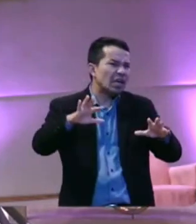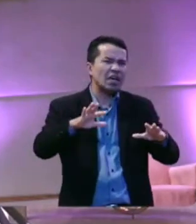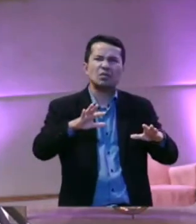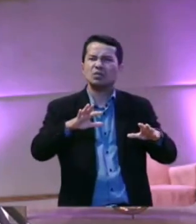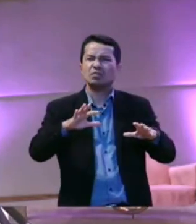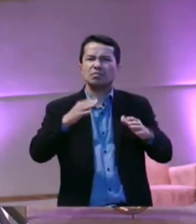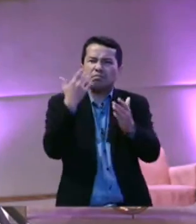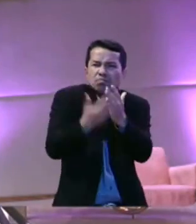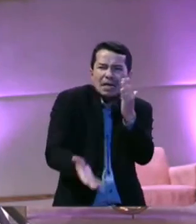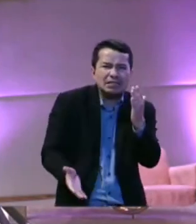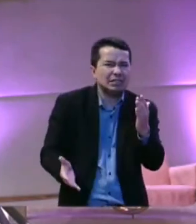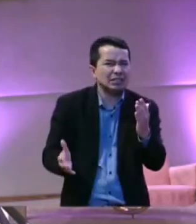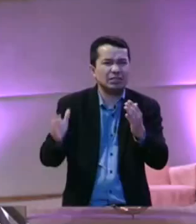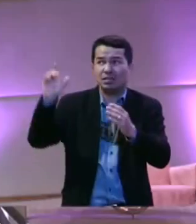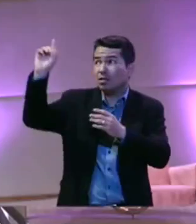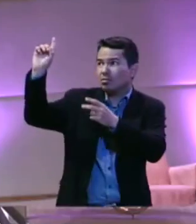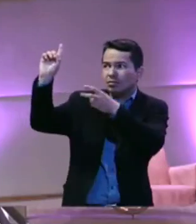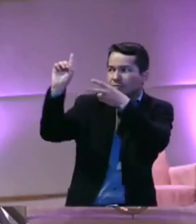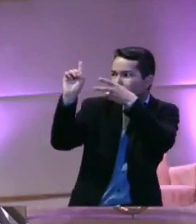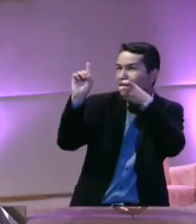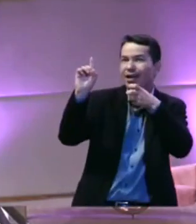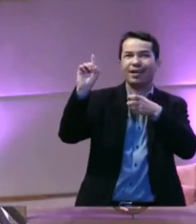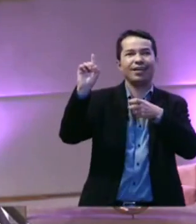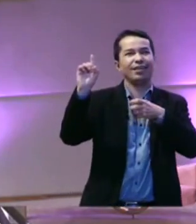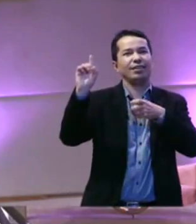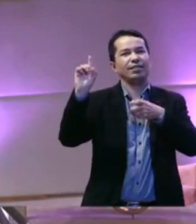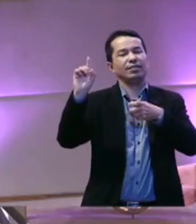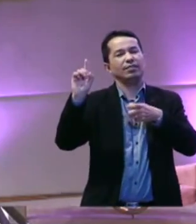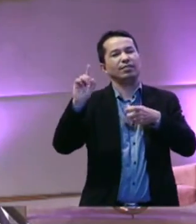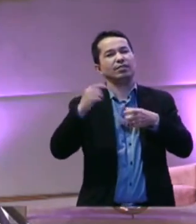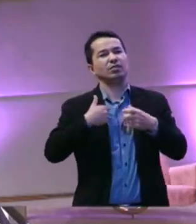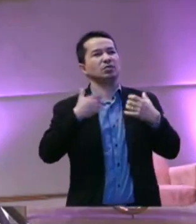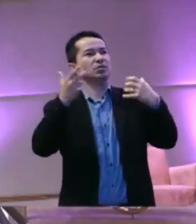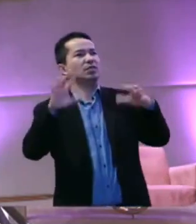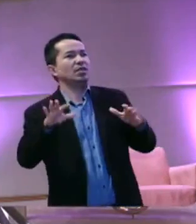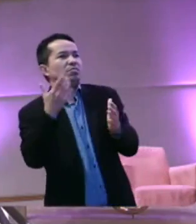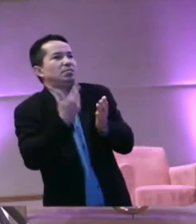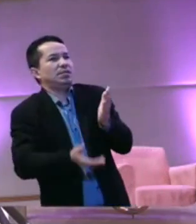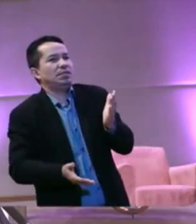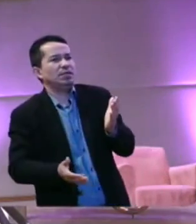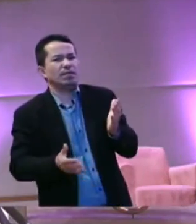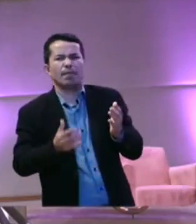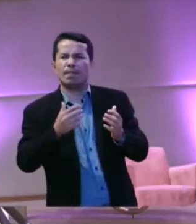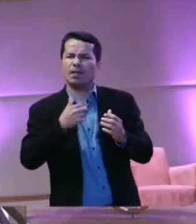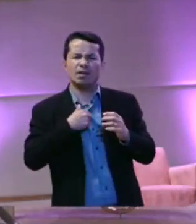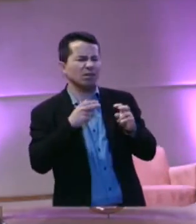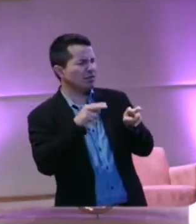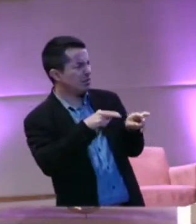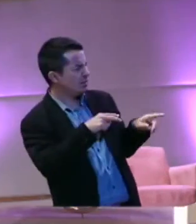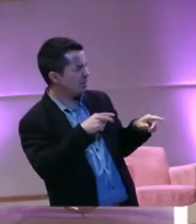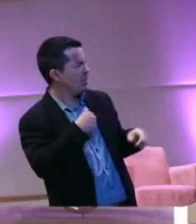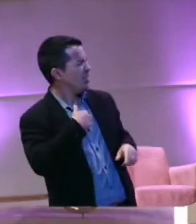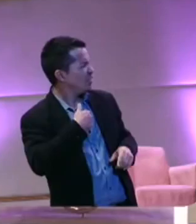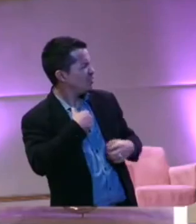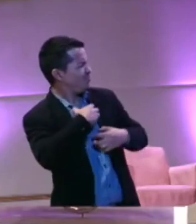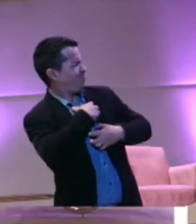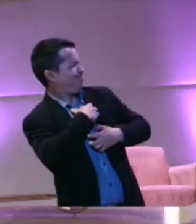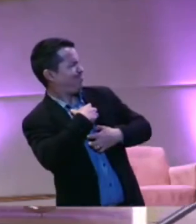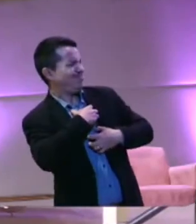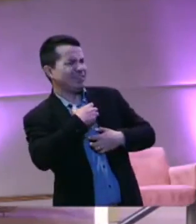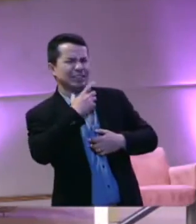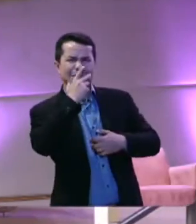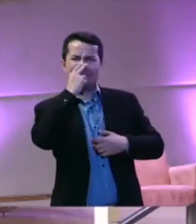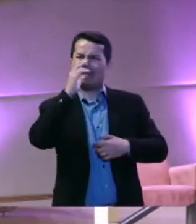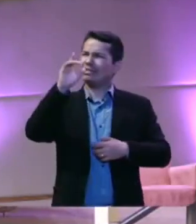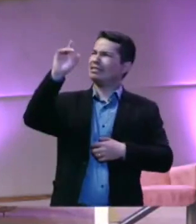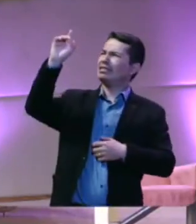mover. Como foi impactante para mim aquilo, pastor. Aquilo foi uma, como se o Senhor estivesse dando mais